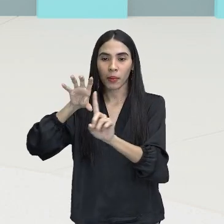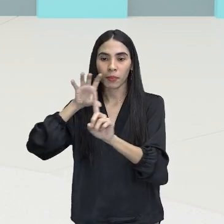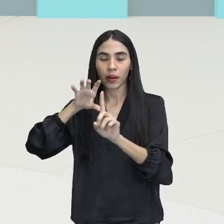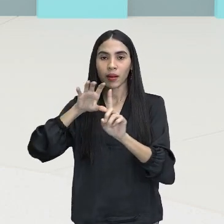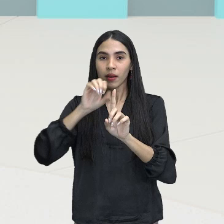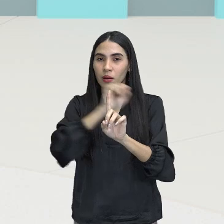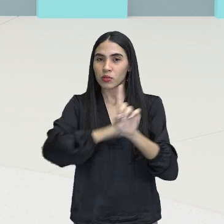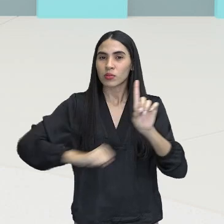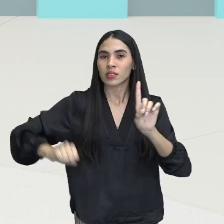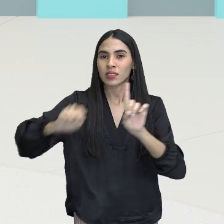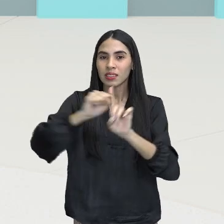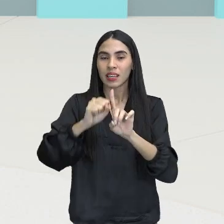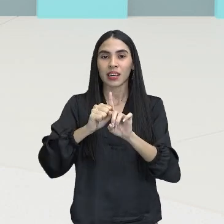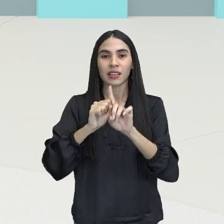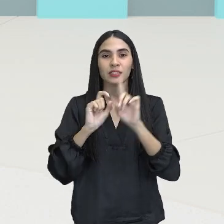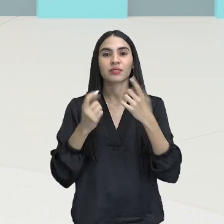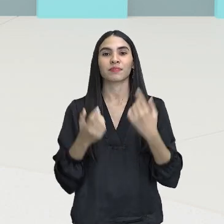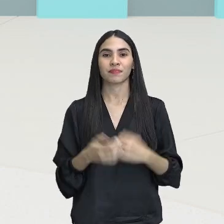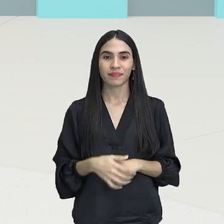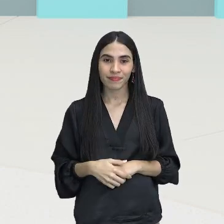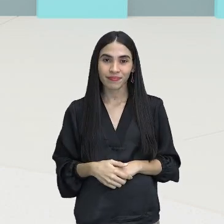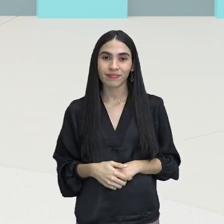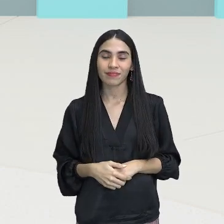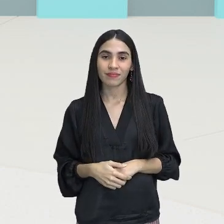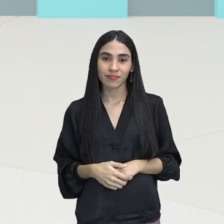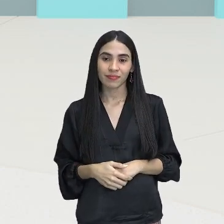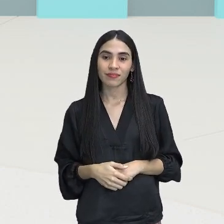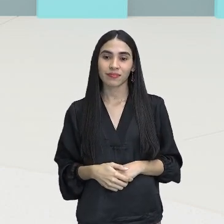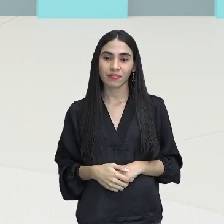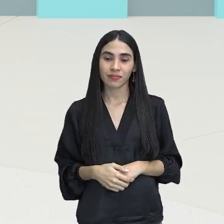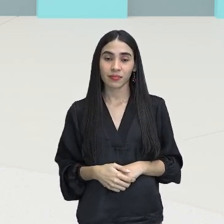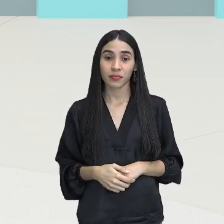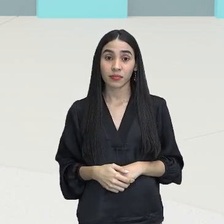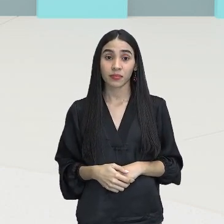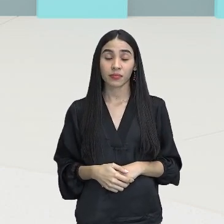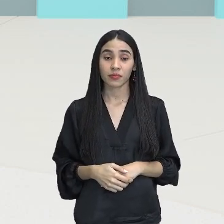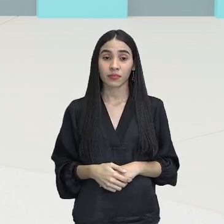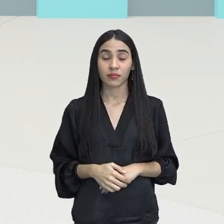nesse imaginário coletivo. E logo, a